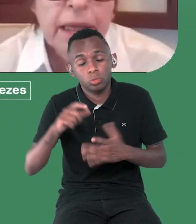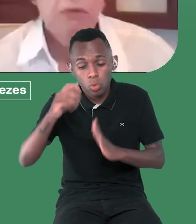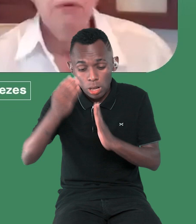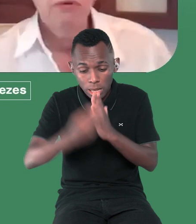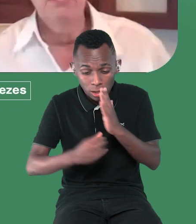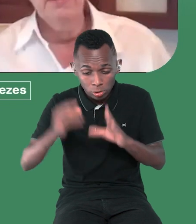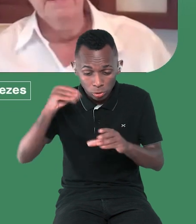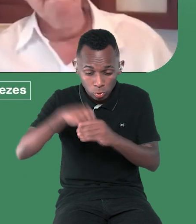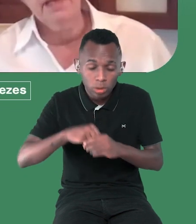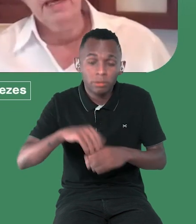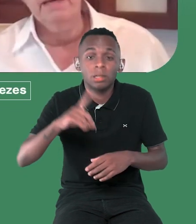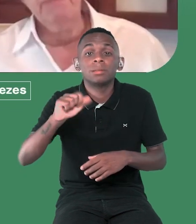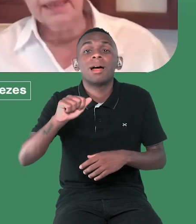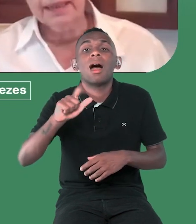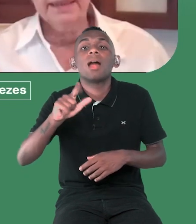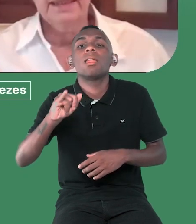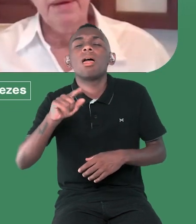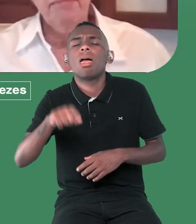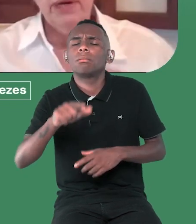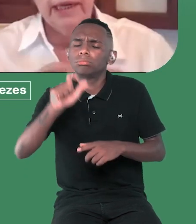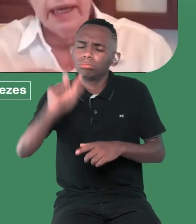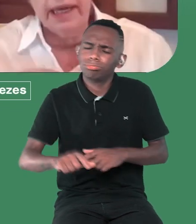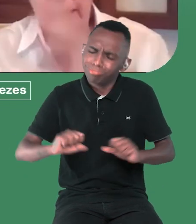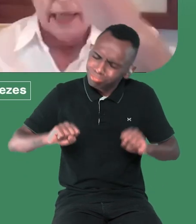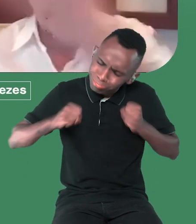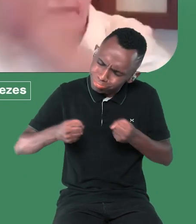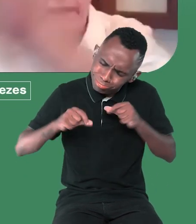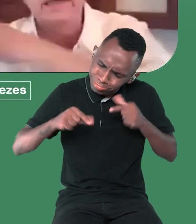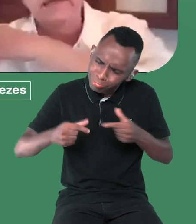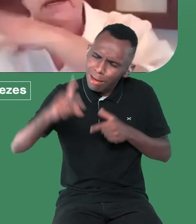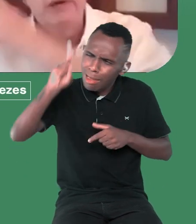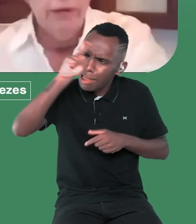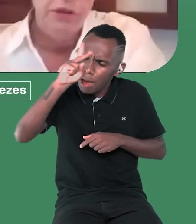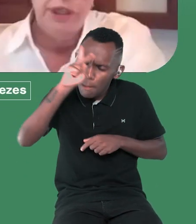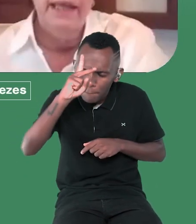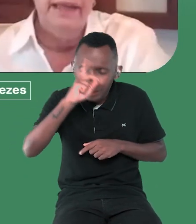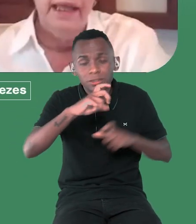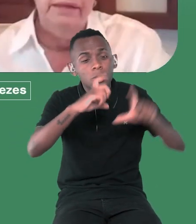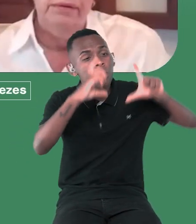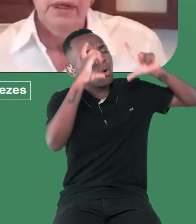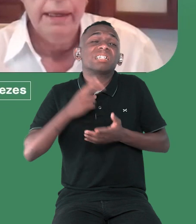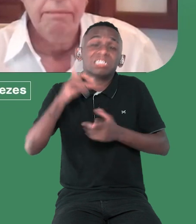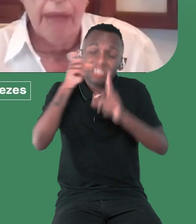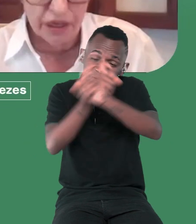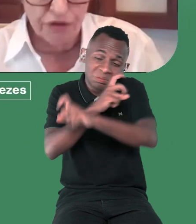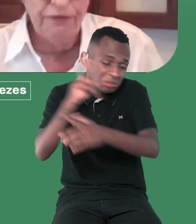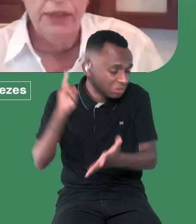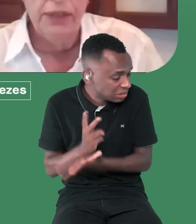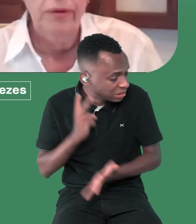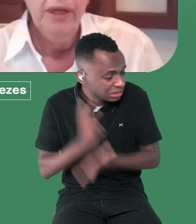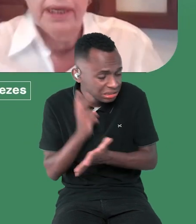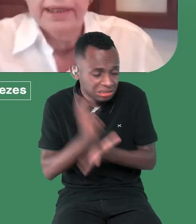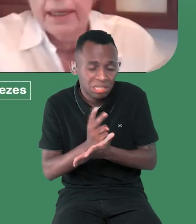né? Com a persistência da memória, né? que é aquele, o relógio derretendo. No Vou Senhor pegar e vou Pássaro,